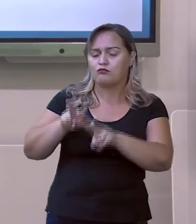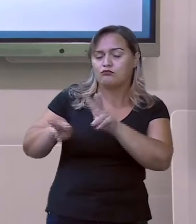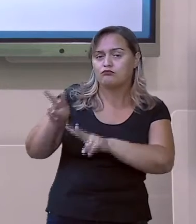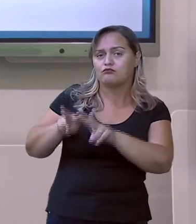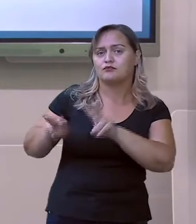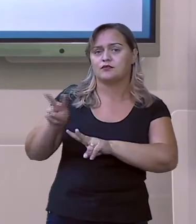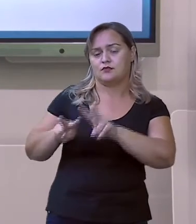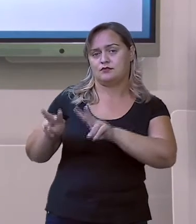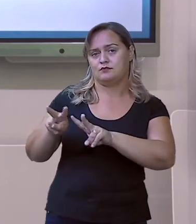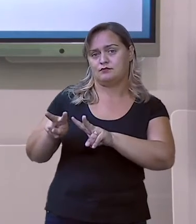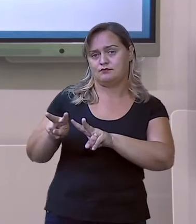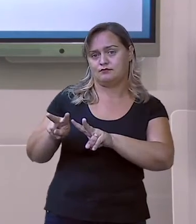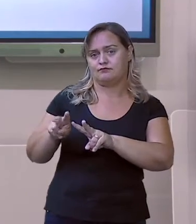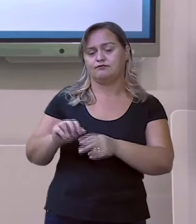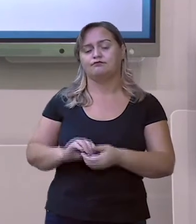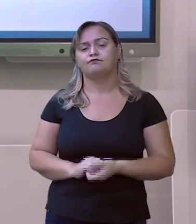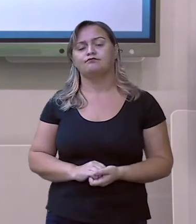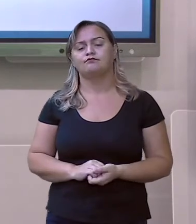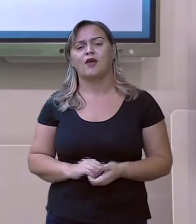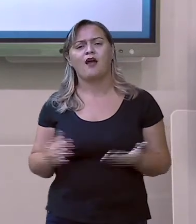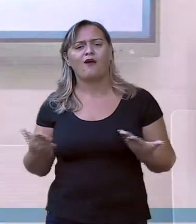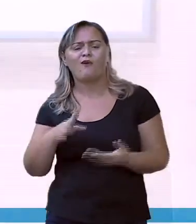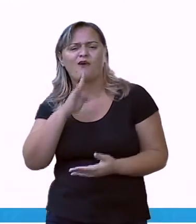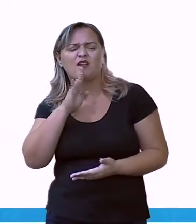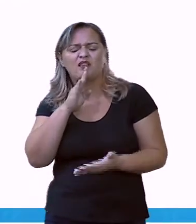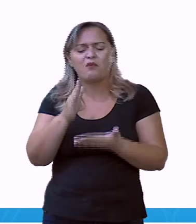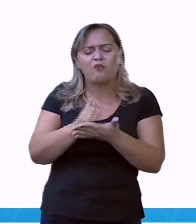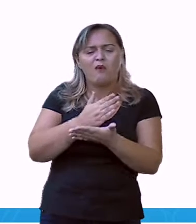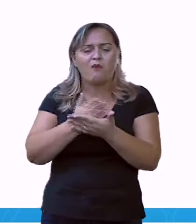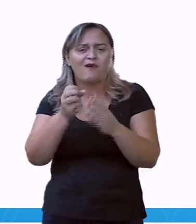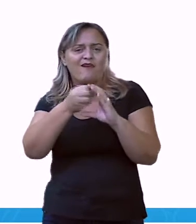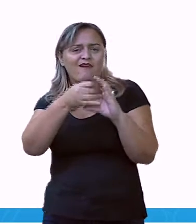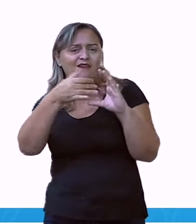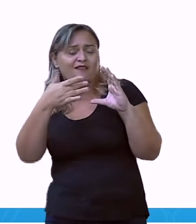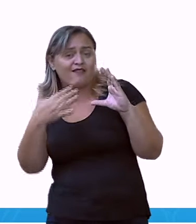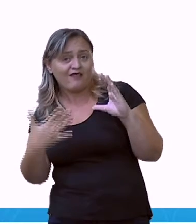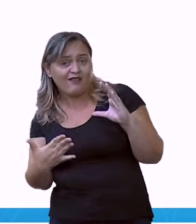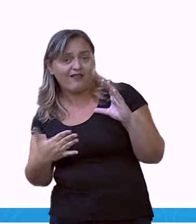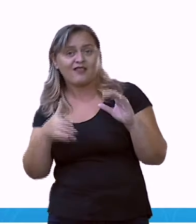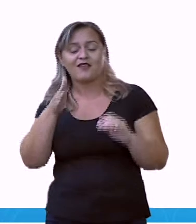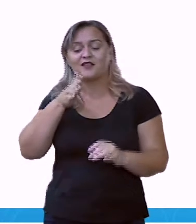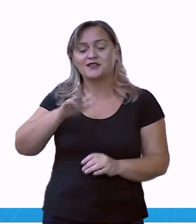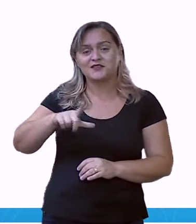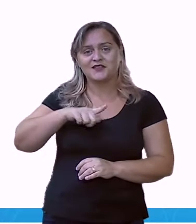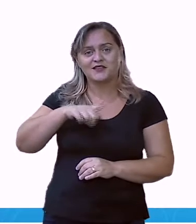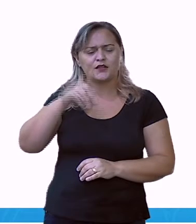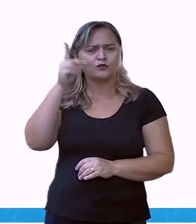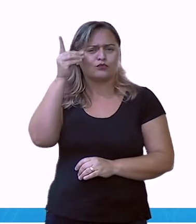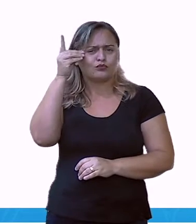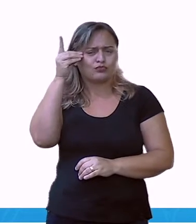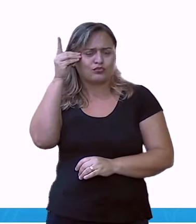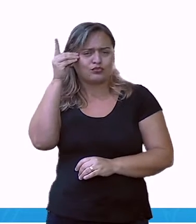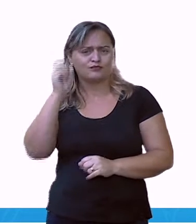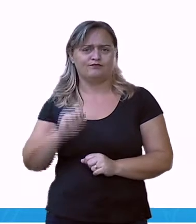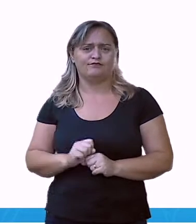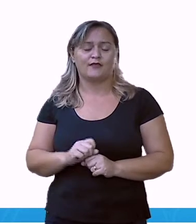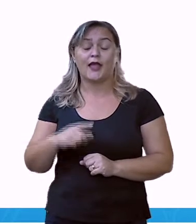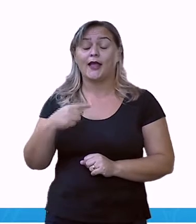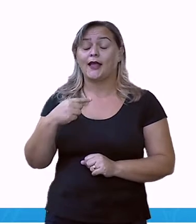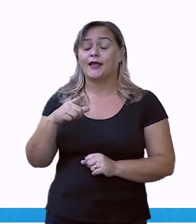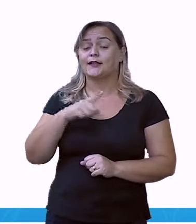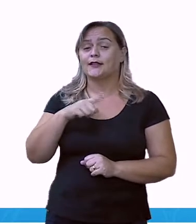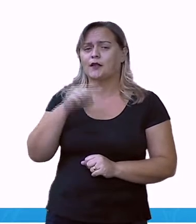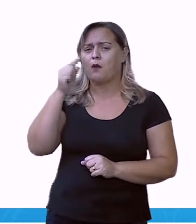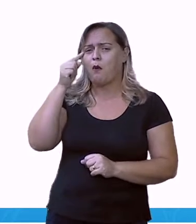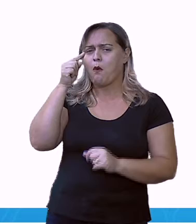Então, vamos ver algumas características das crianças que possuem a síndrome de Down. Elas possuem olhos